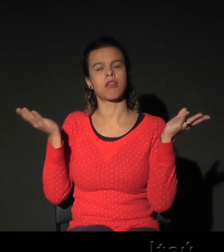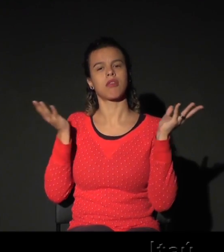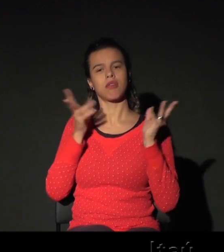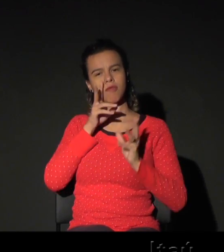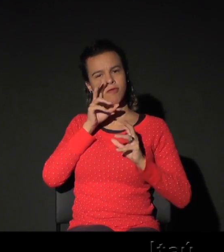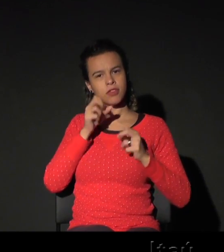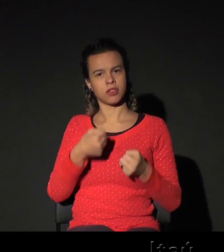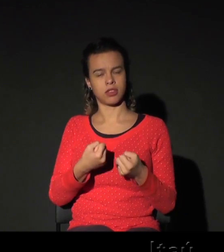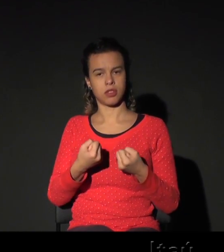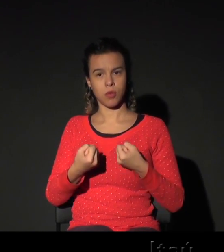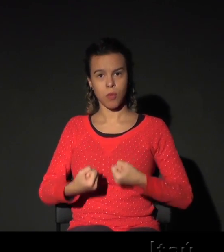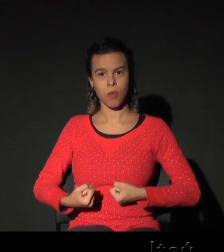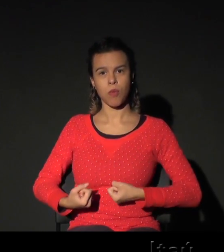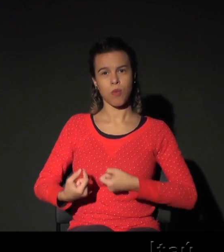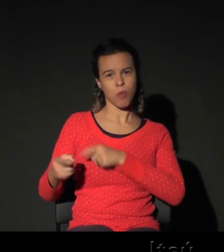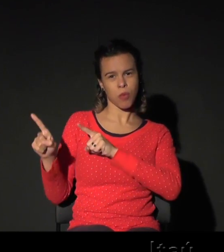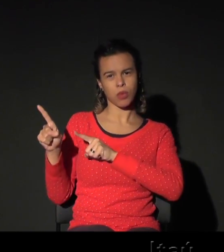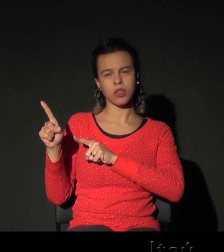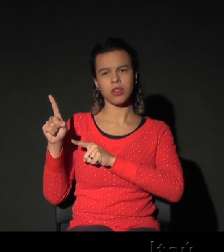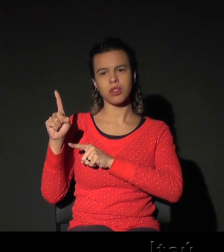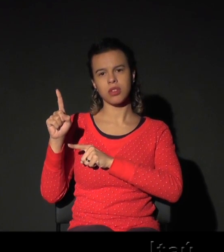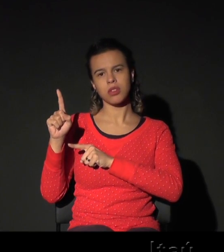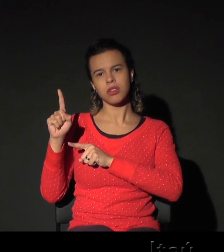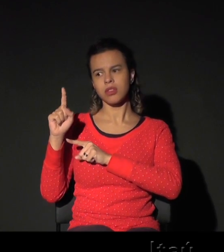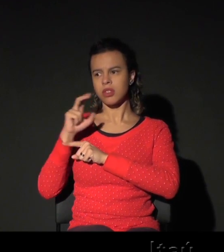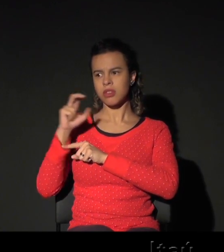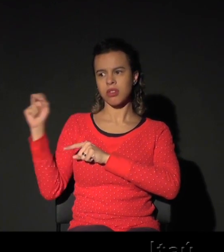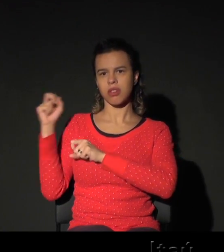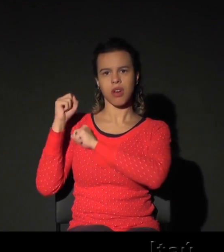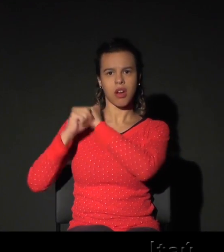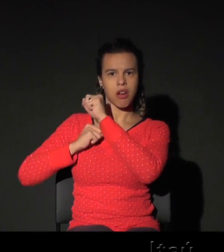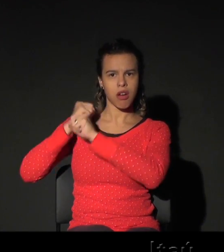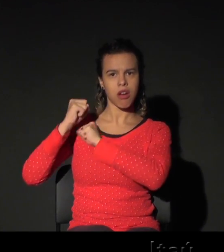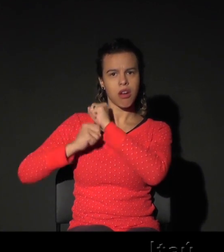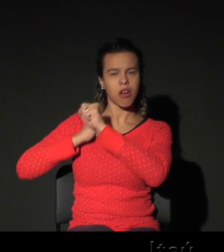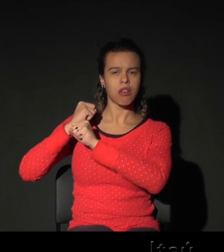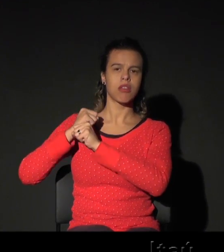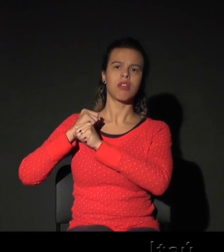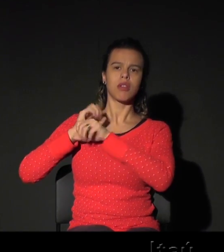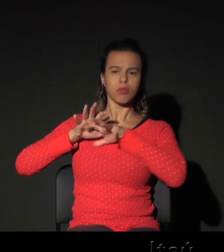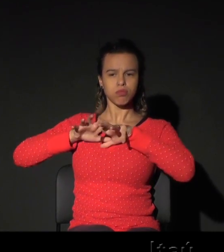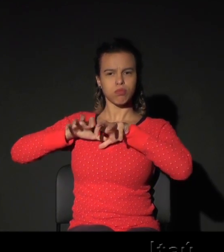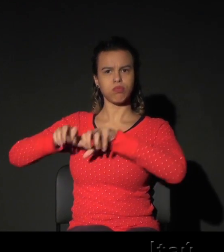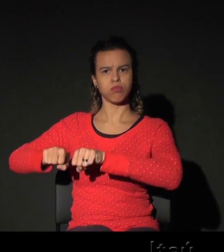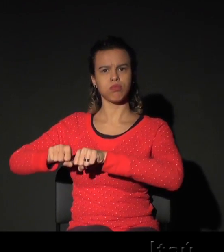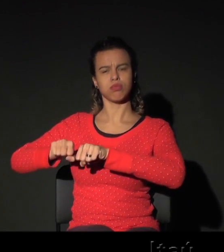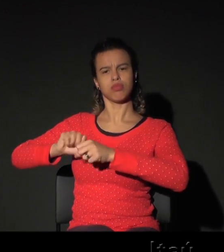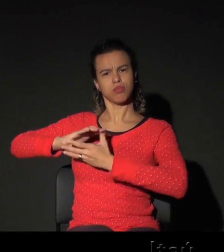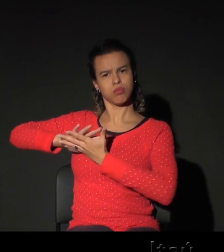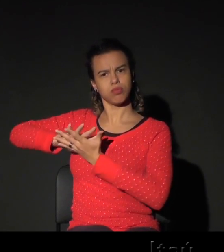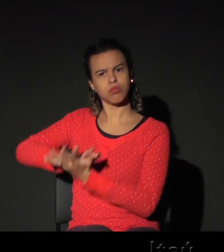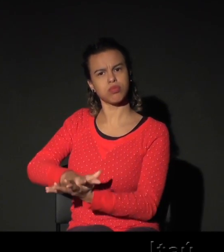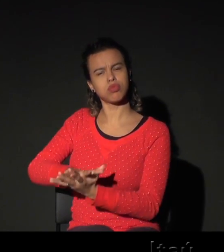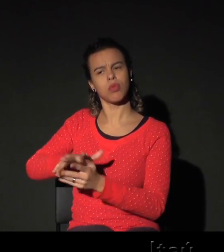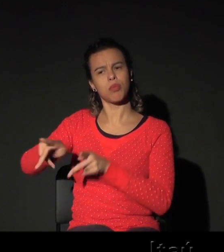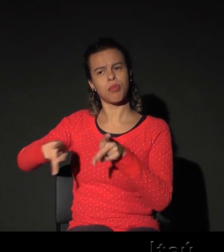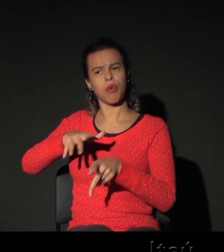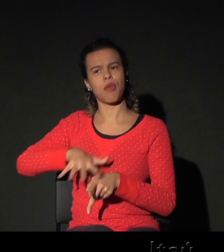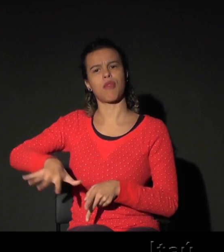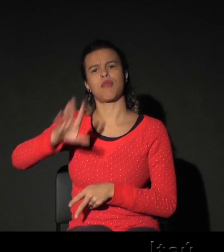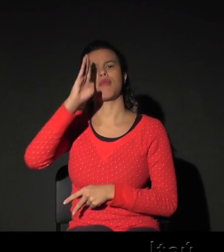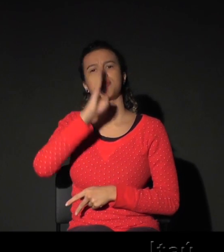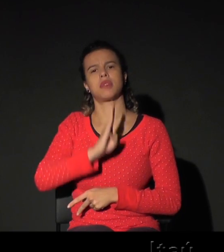força contra esses cinco séculos de colonização de opressão que o povo